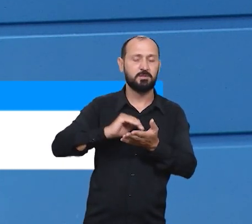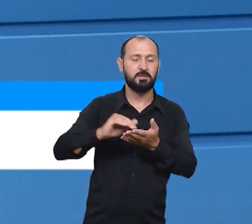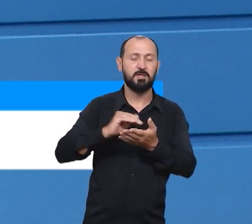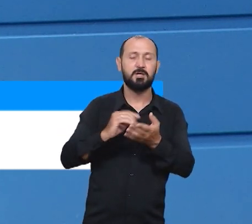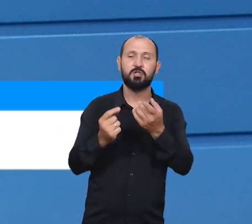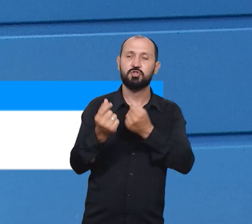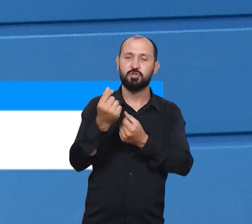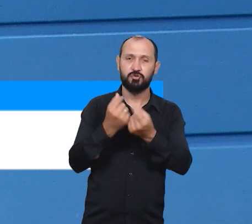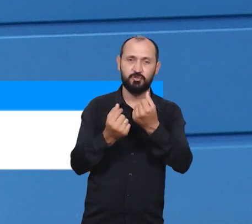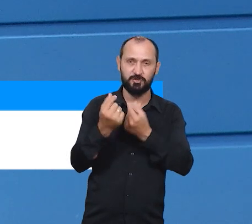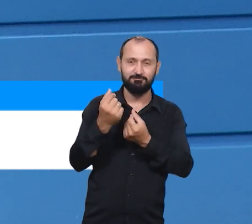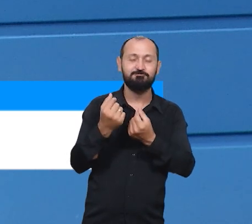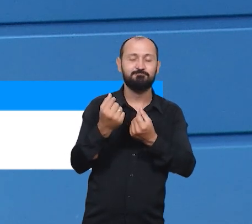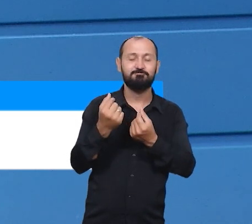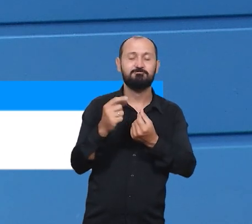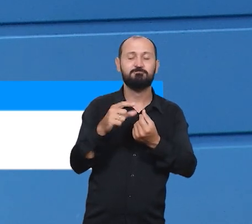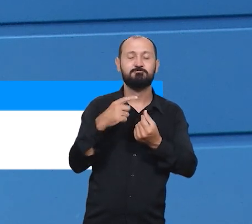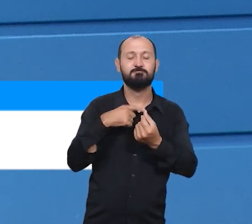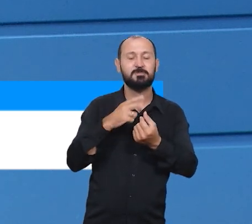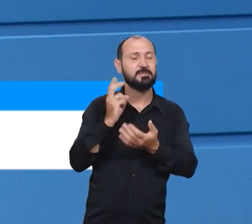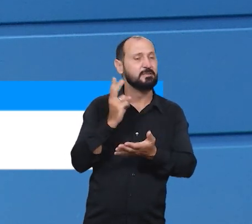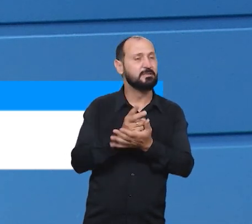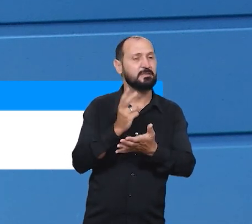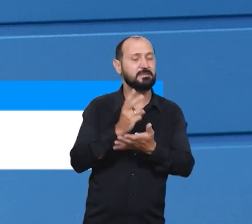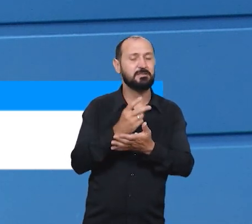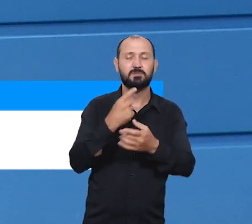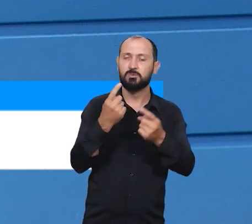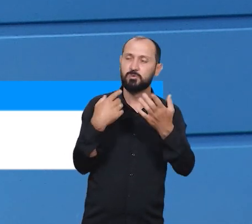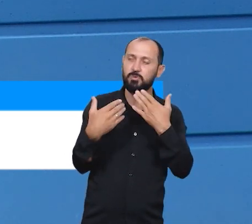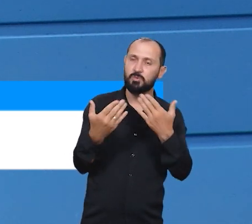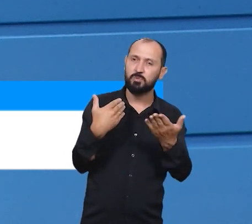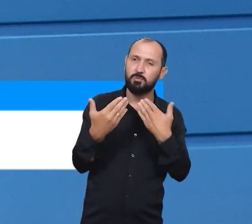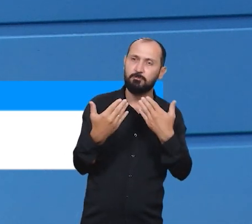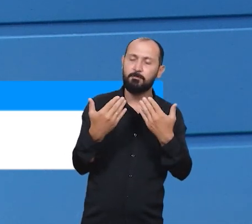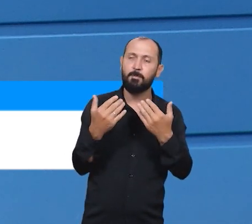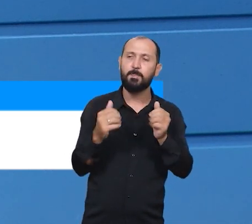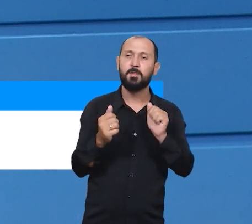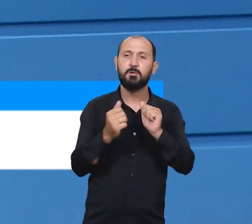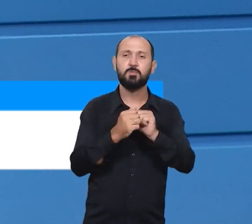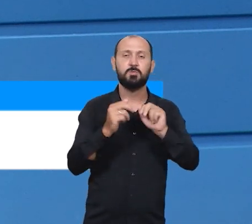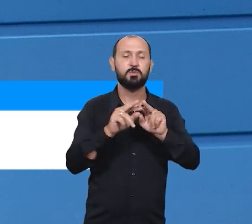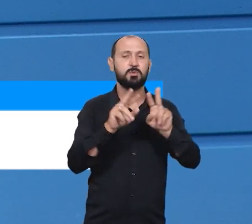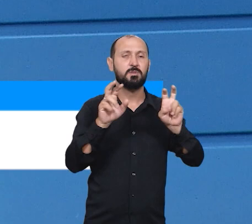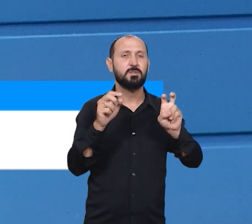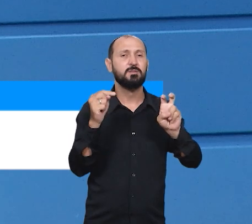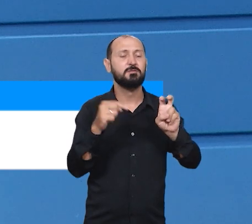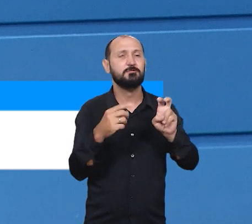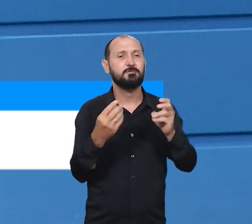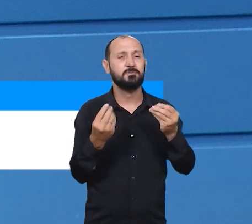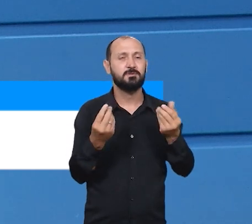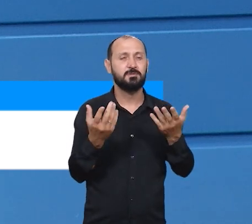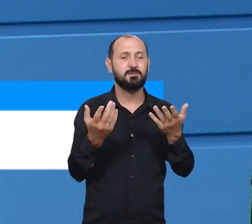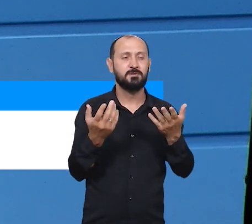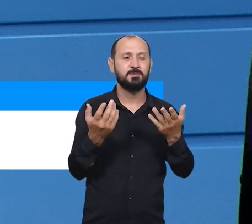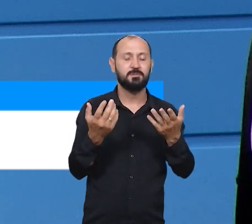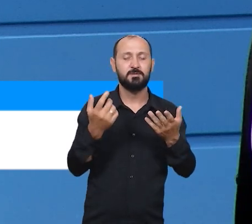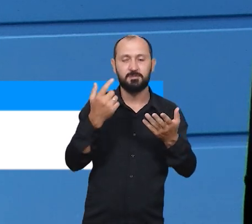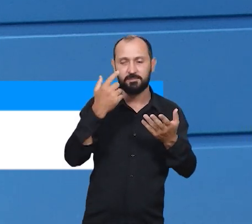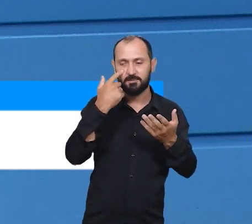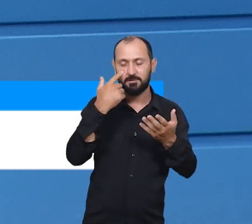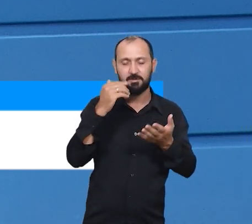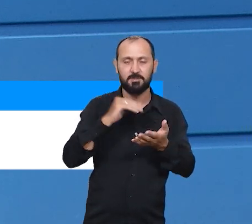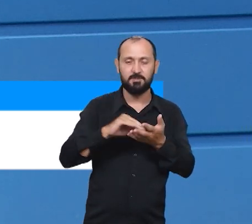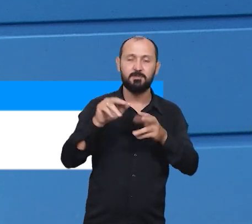Sul, da Secretaria de Fazenda, e que sempre teve muito pautado isso, sempre discuti muito com ele também essas questões